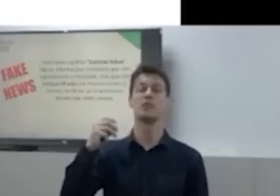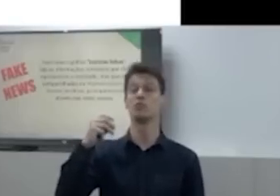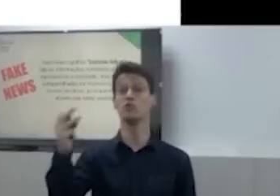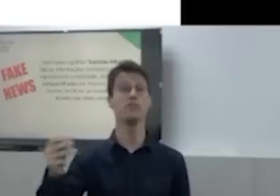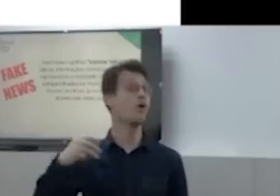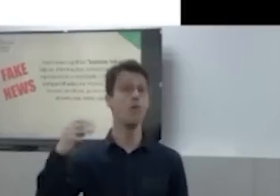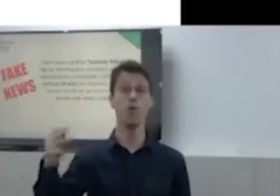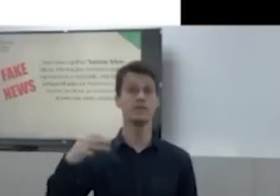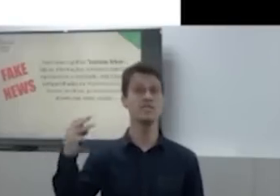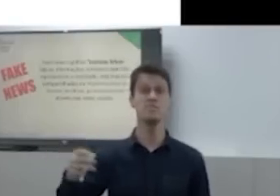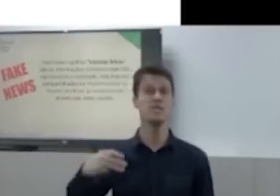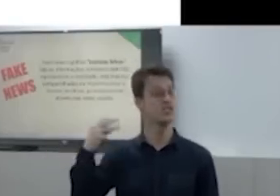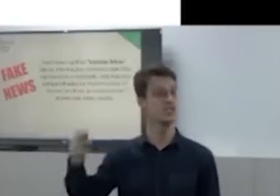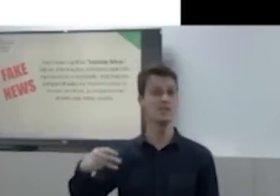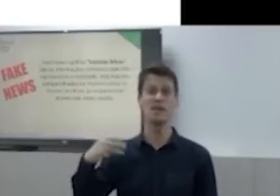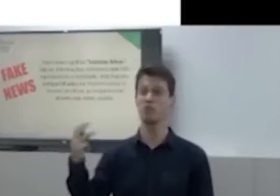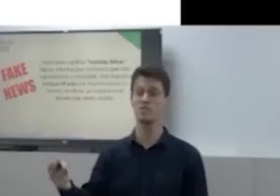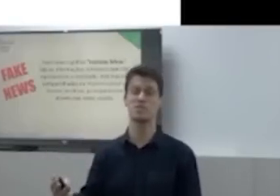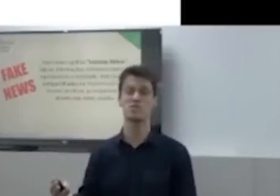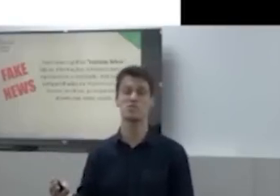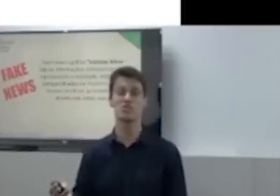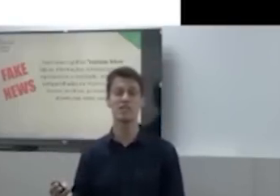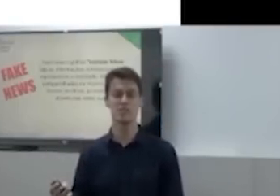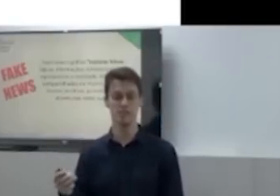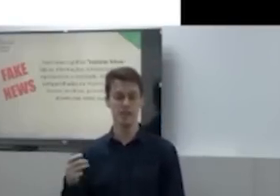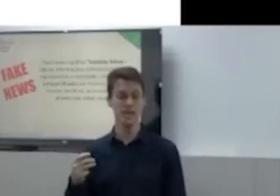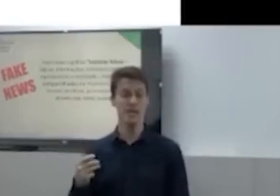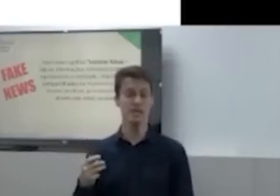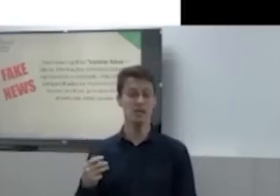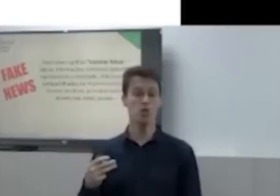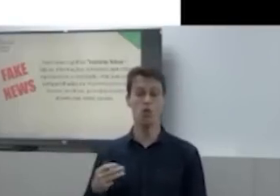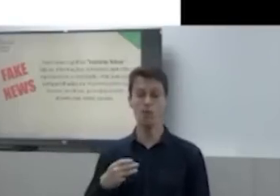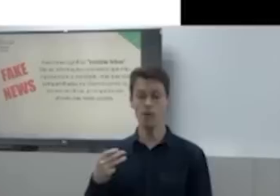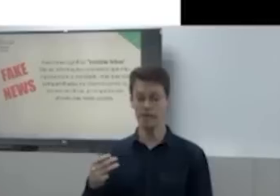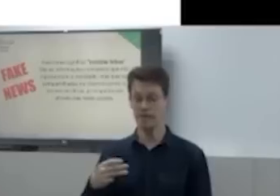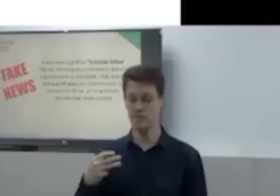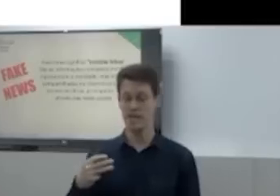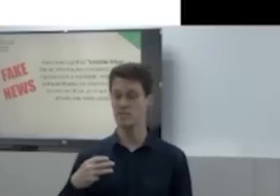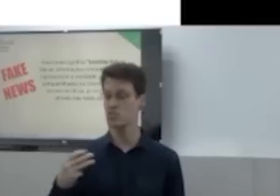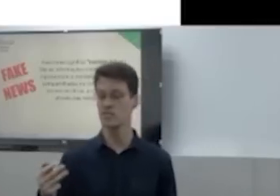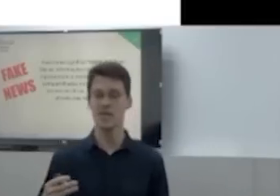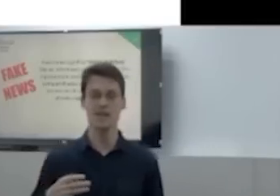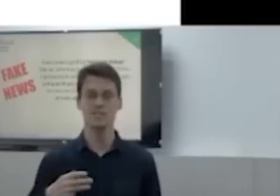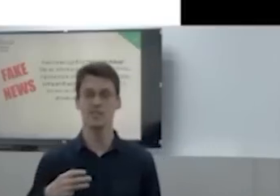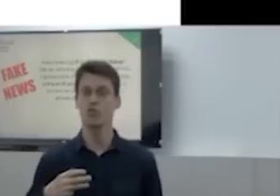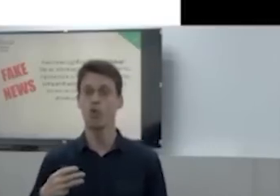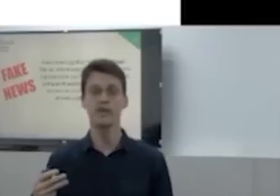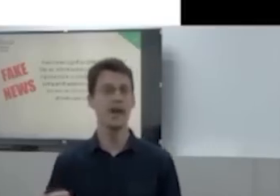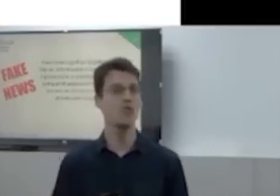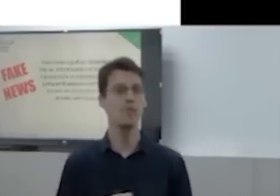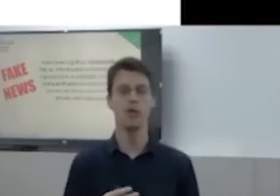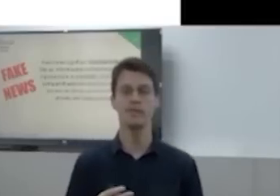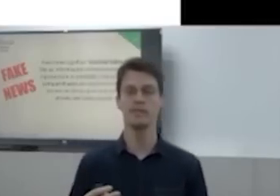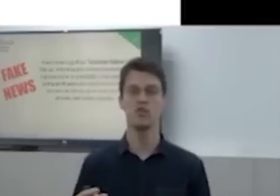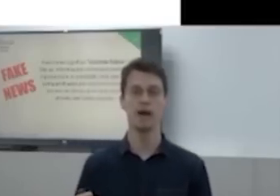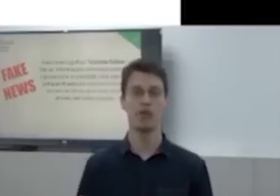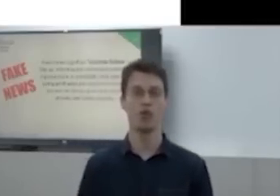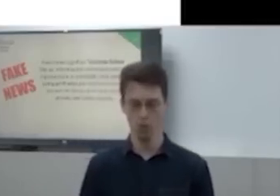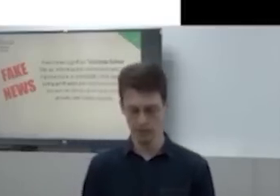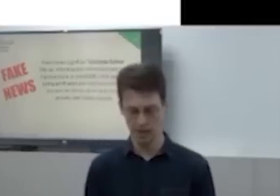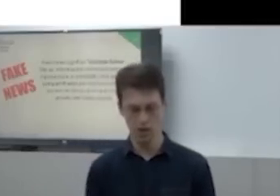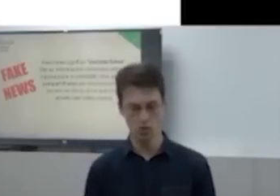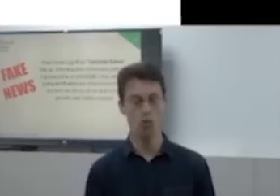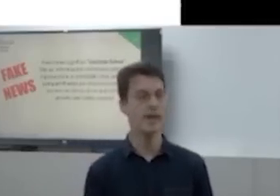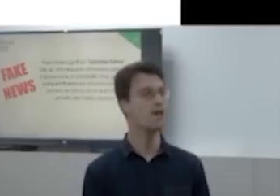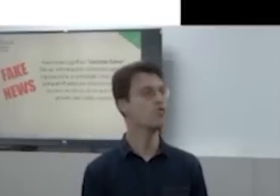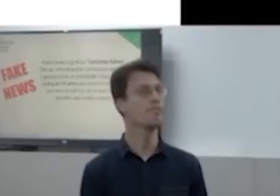Facebook, do YouTube ou outras mídias que algumas pessoas utilizam. E como nas redes sociais qualquer um pode ter